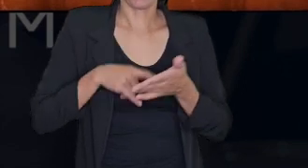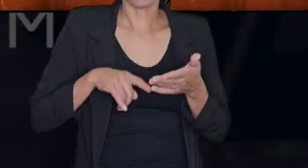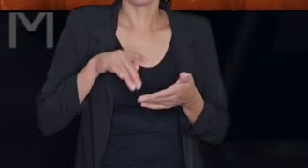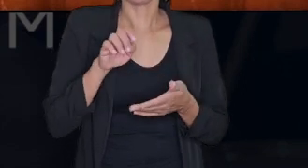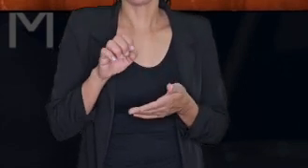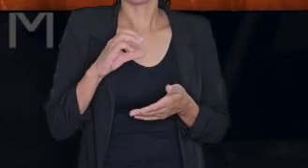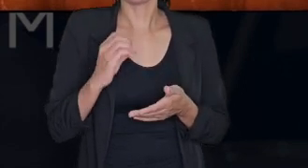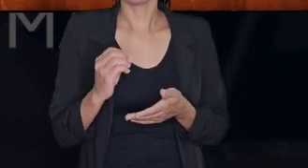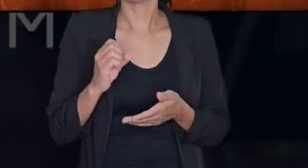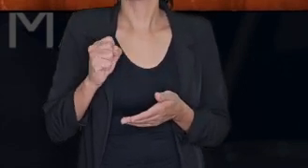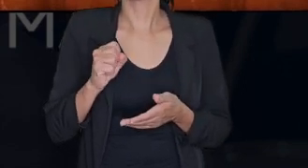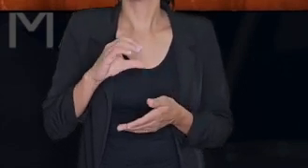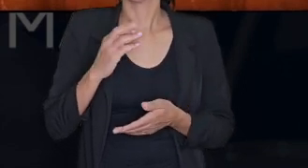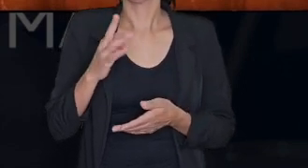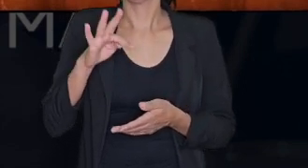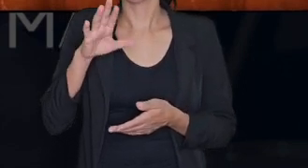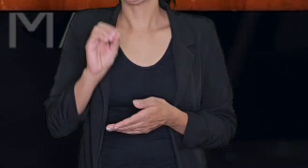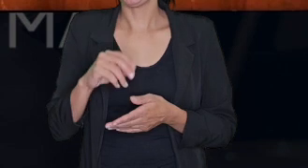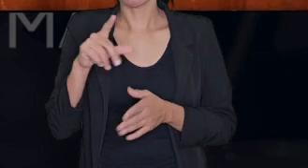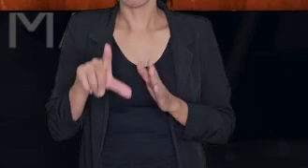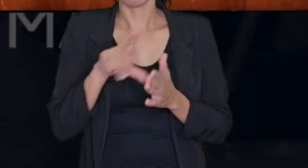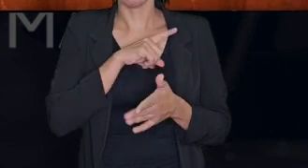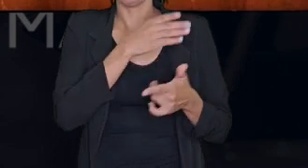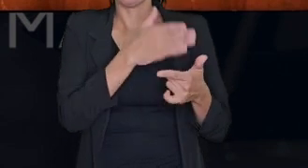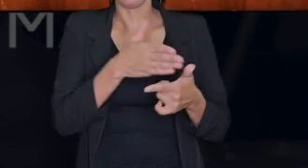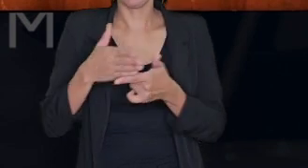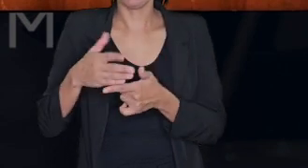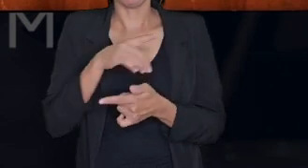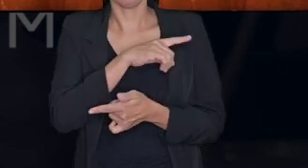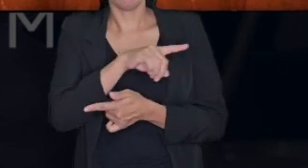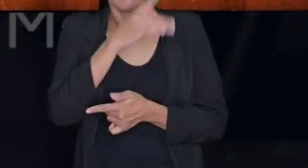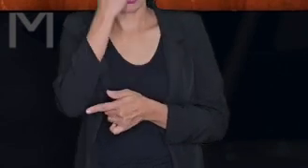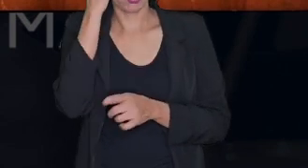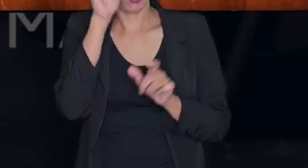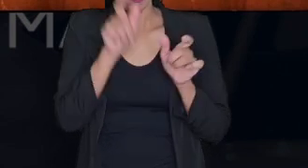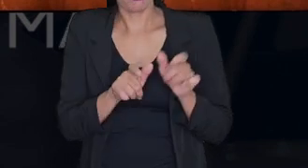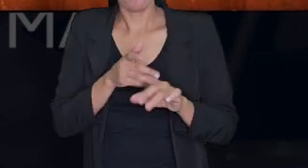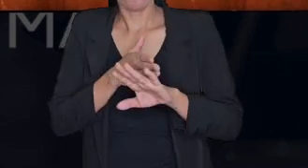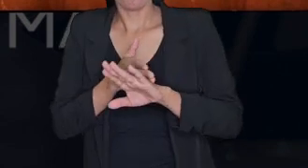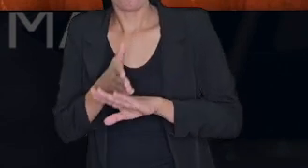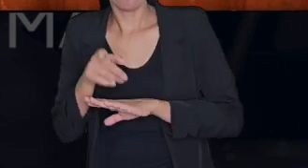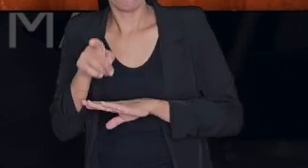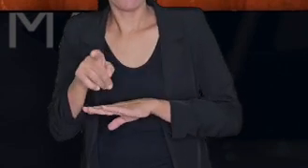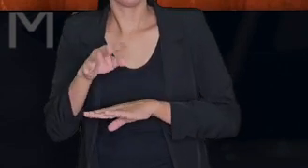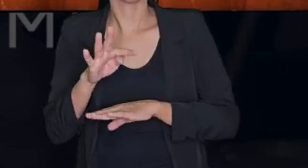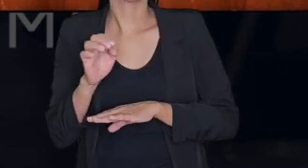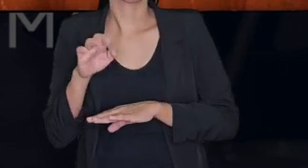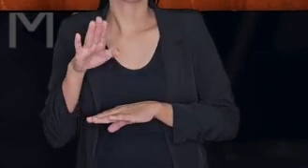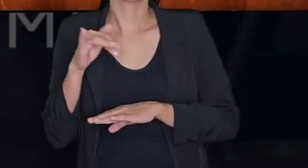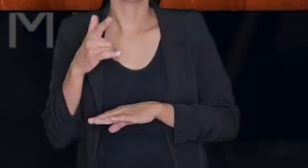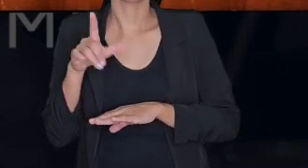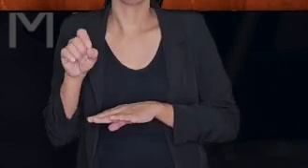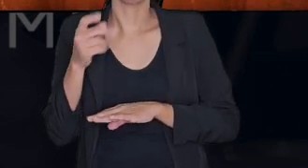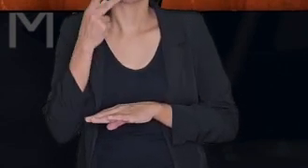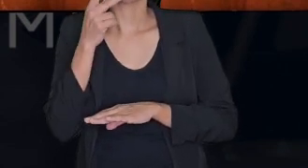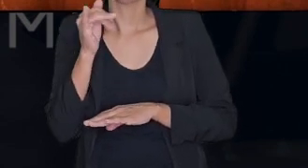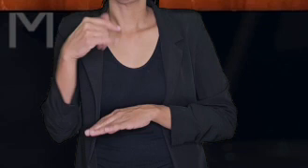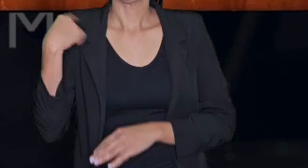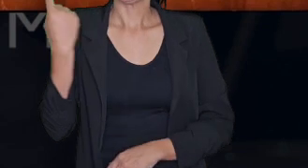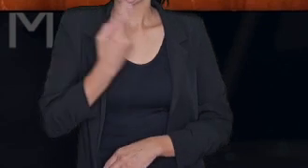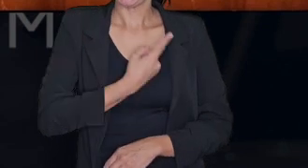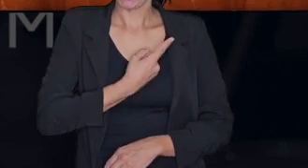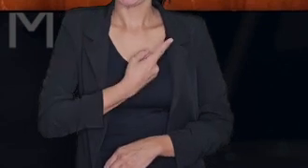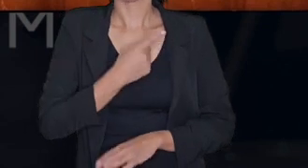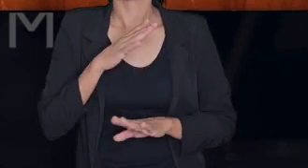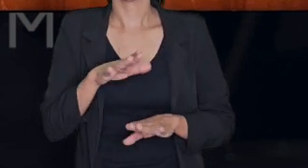de lavrar uma escritura em que, antes mesmo da partilha do patrimônio, os herdeiros vão ao tabelião de